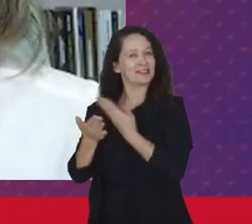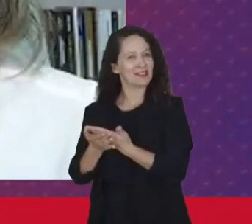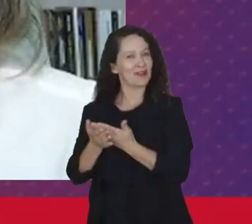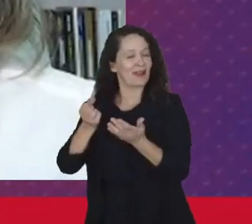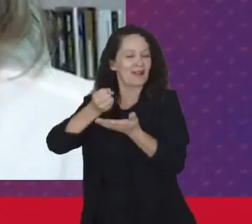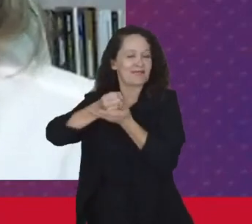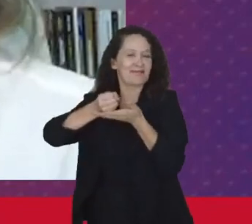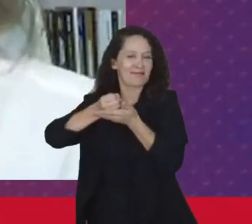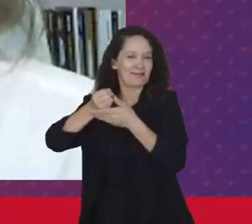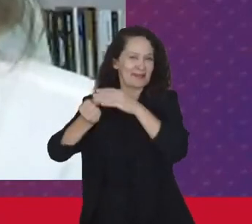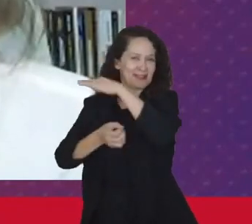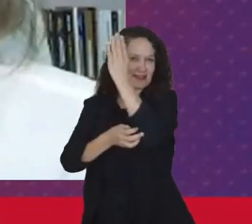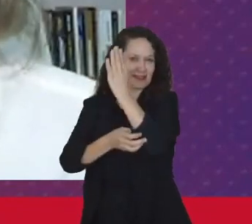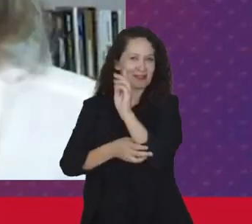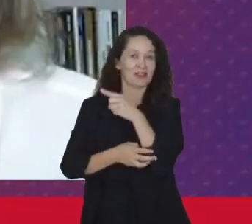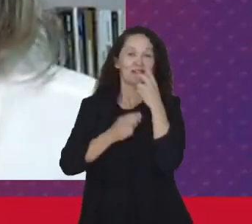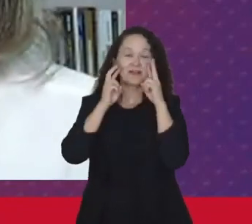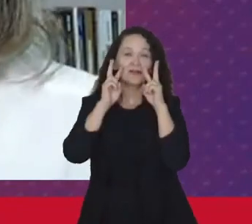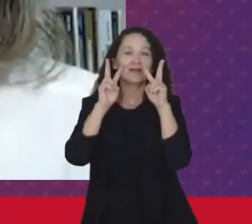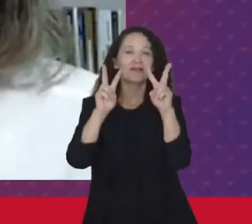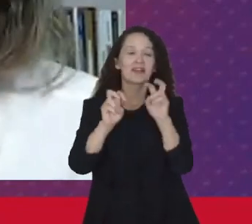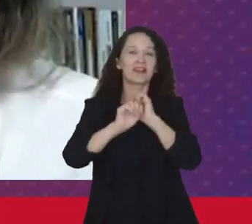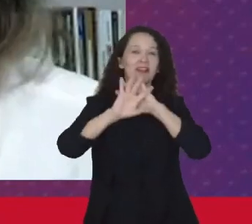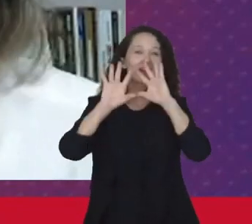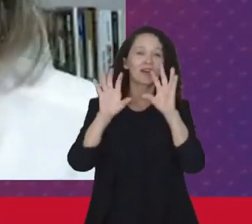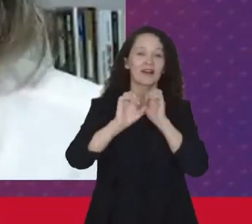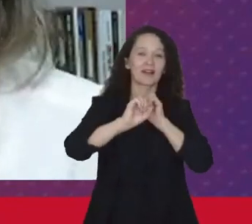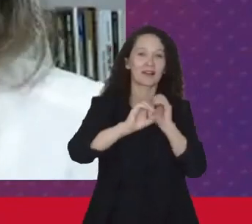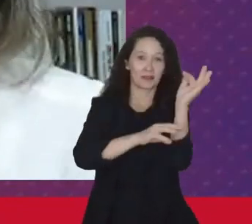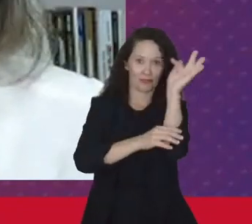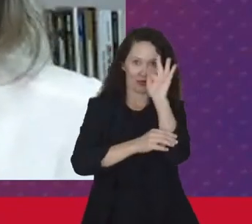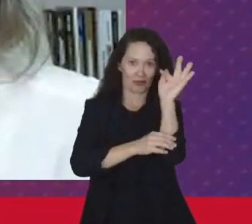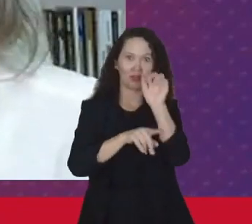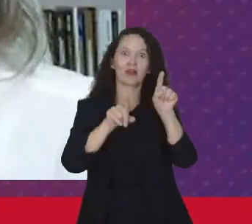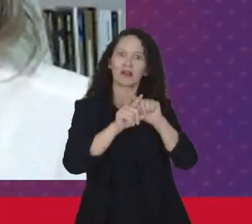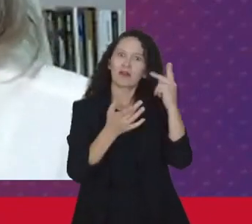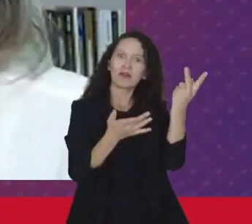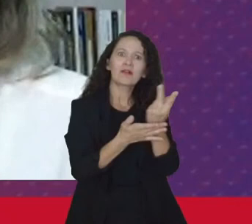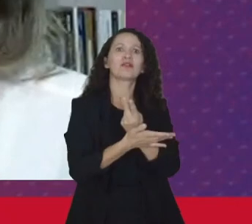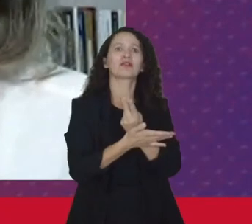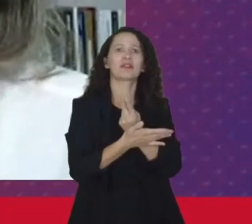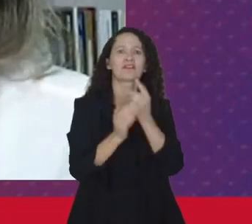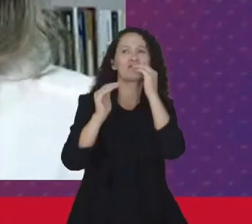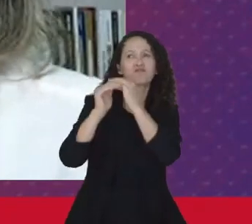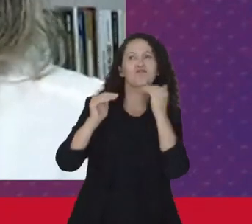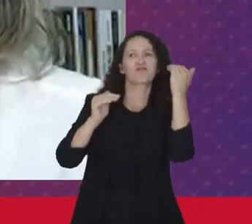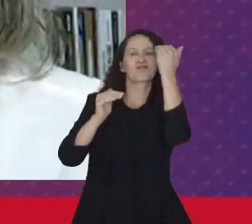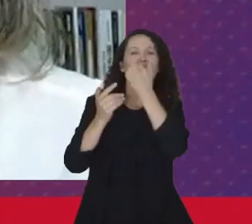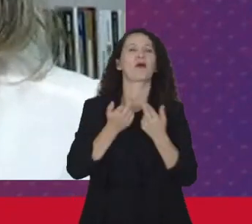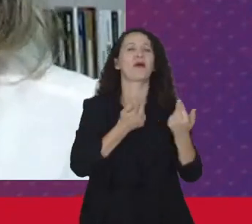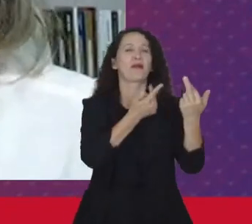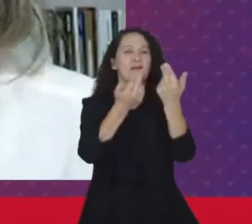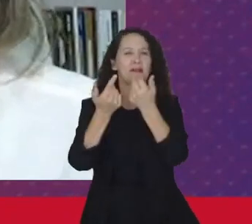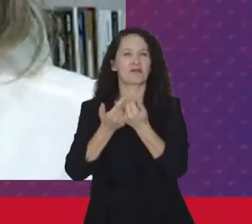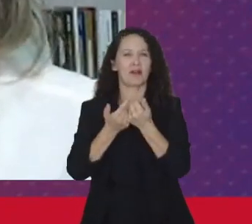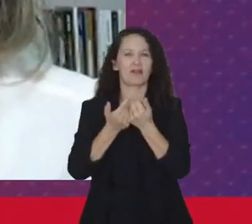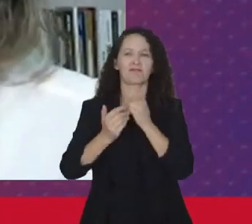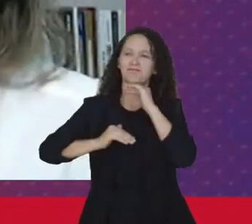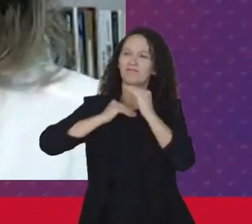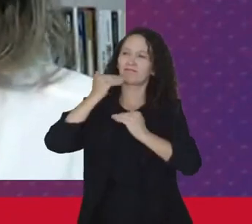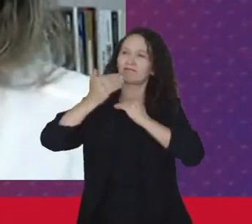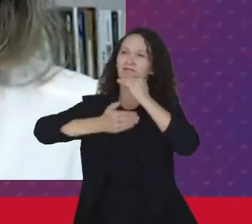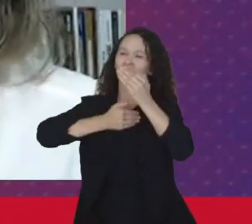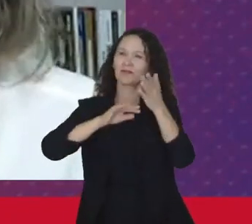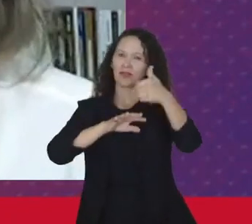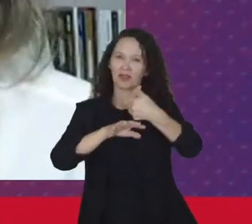educação básica brasileira. E nós vamos ver que na educação superior também aconteceu esse processo de avanço